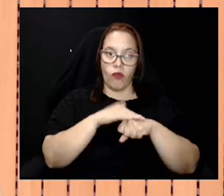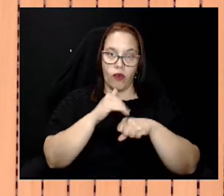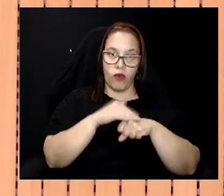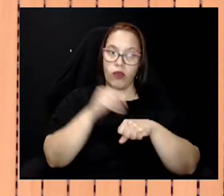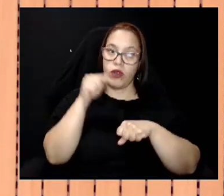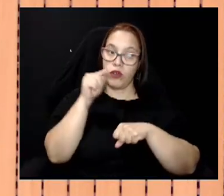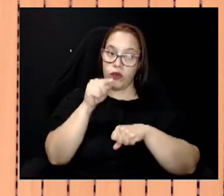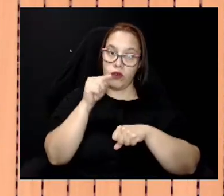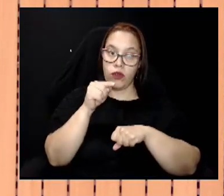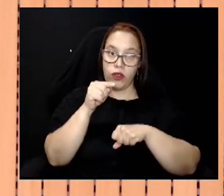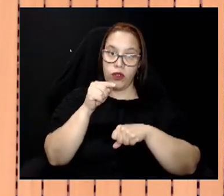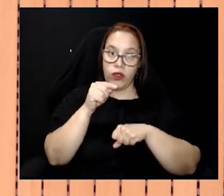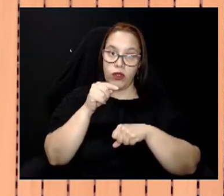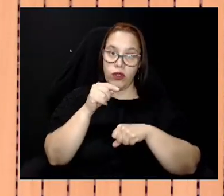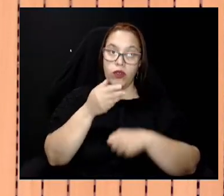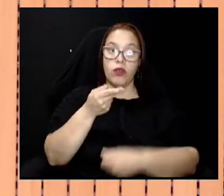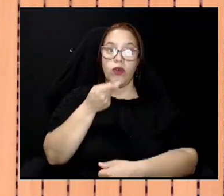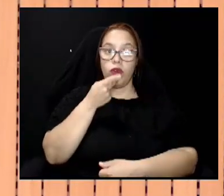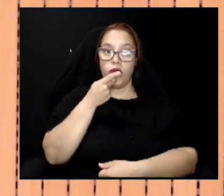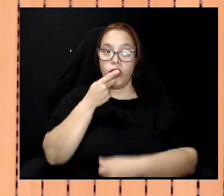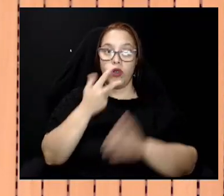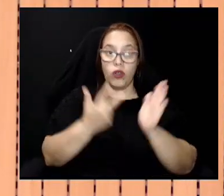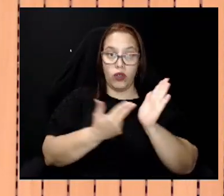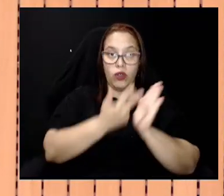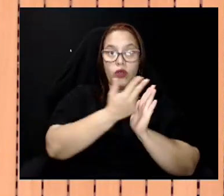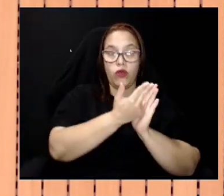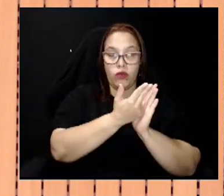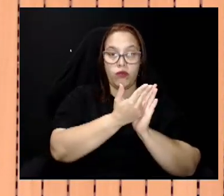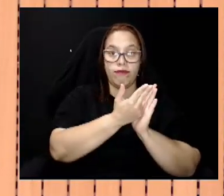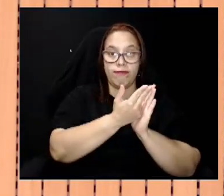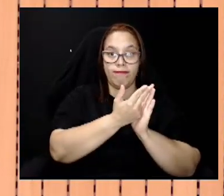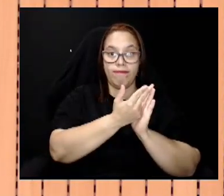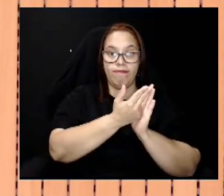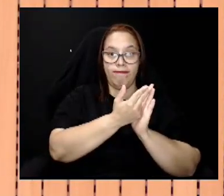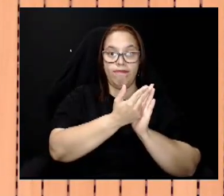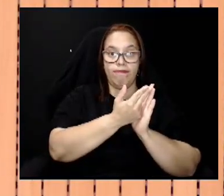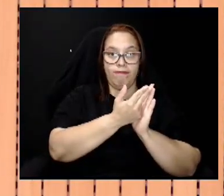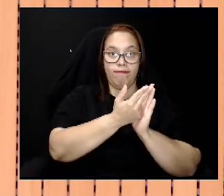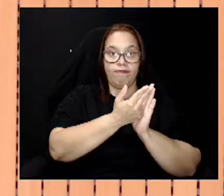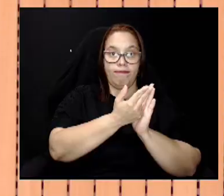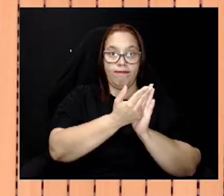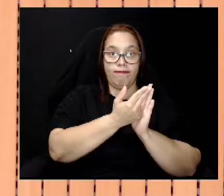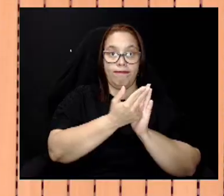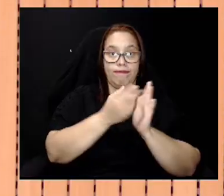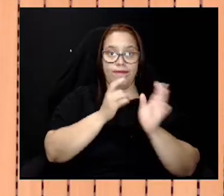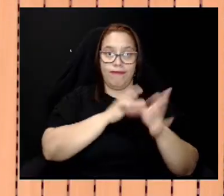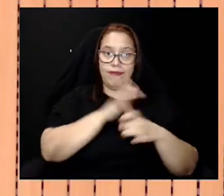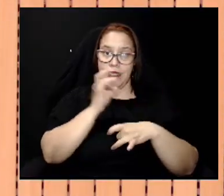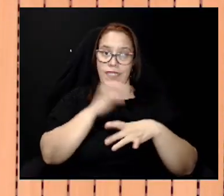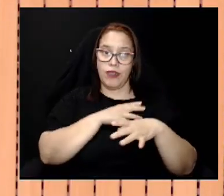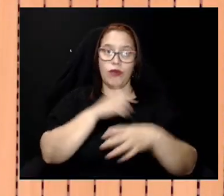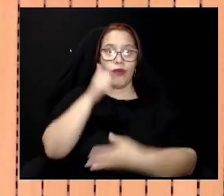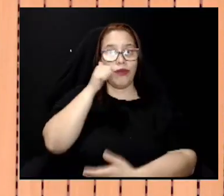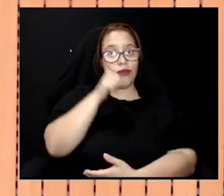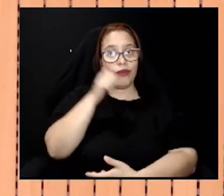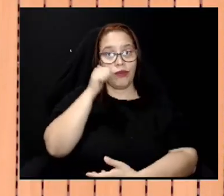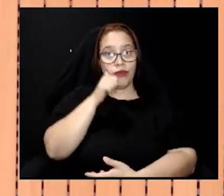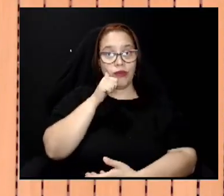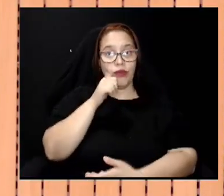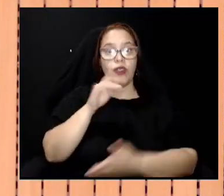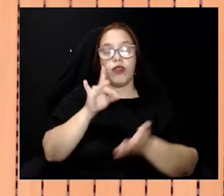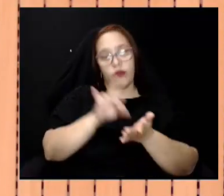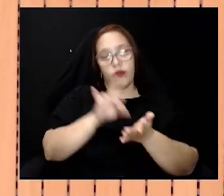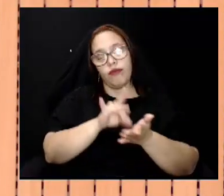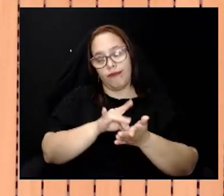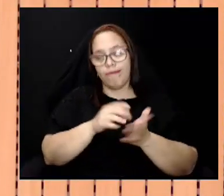Coube a mim falar um pouco de cirurgia, que é a parte mais temida pelas mulheres, viu? E com razão. A cirurgia, no